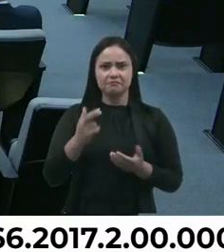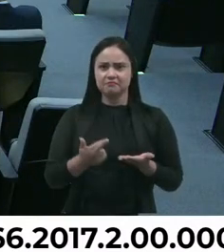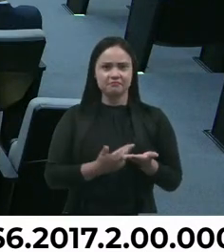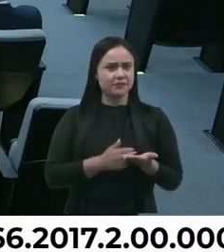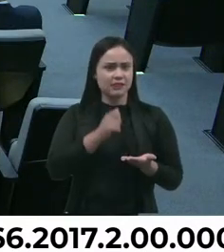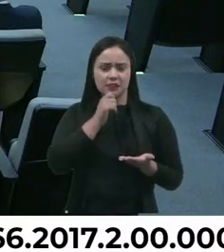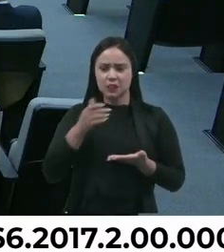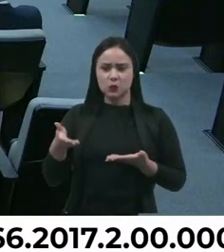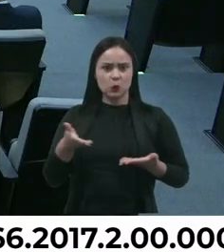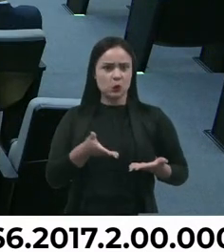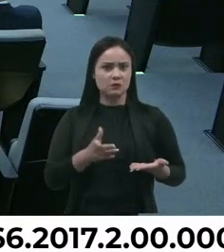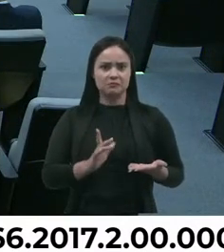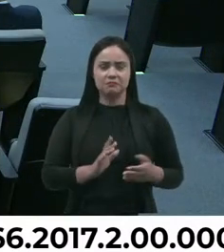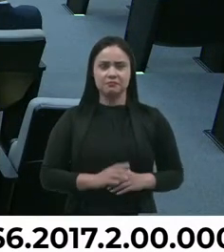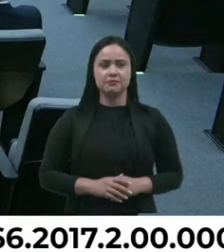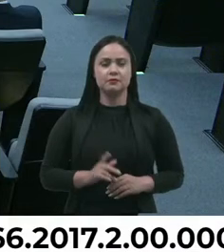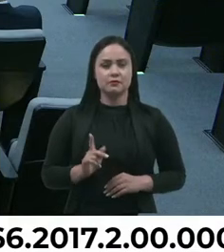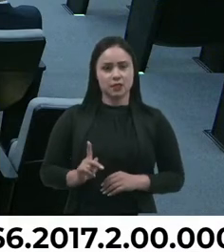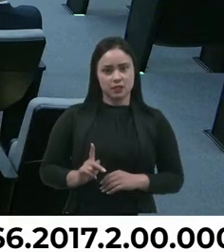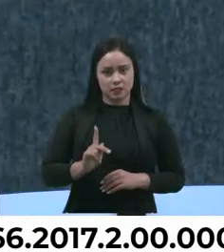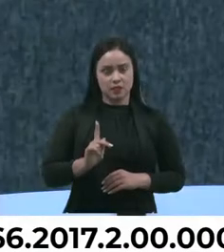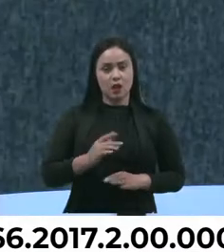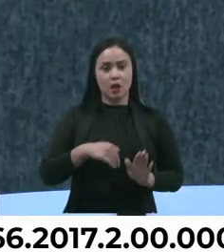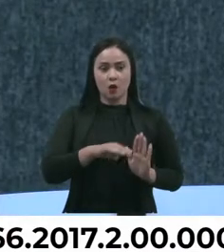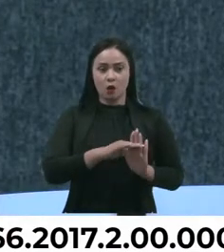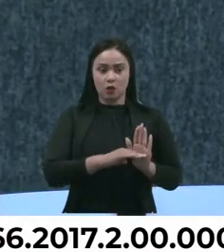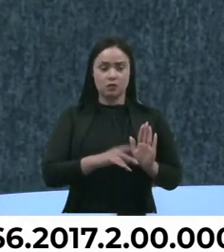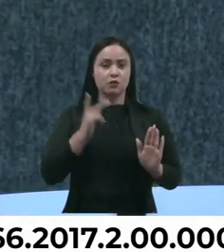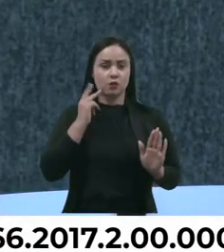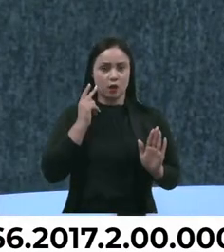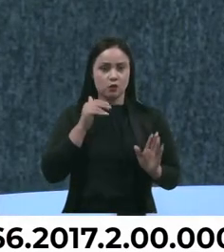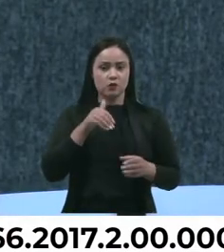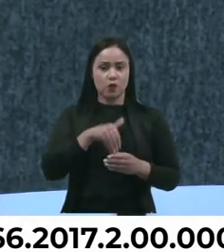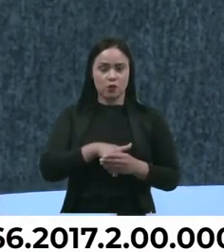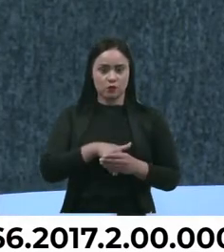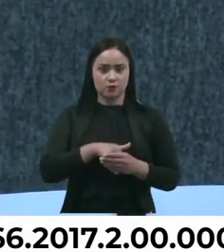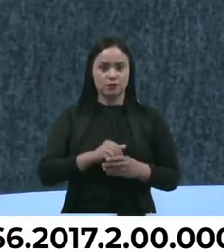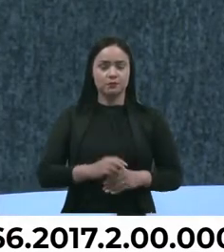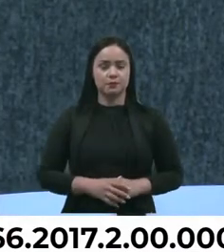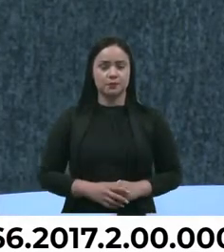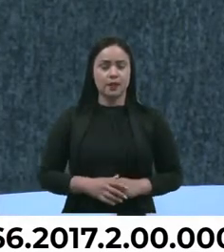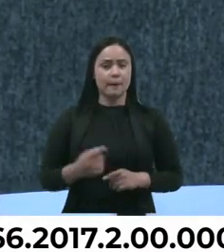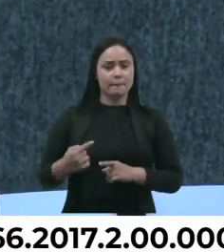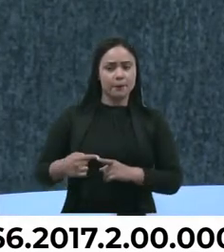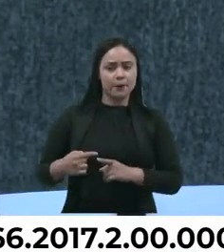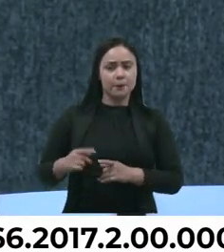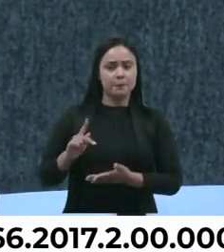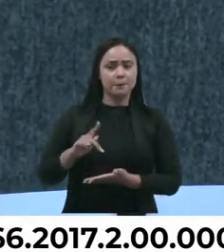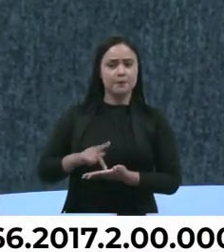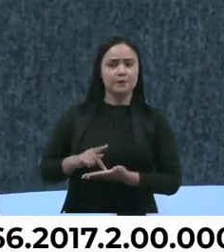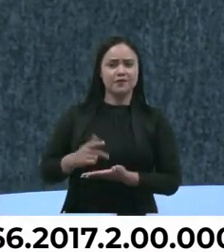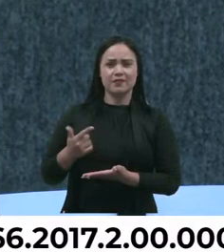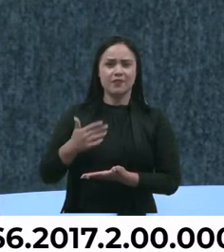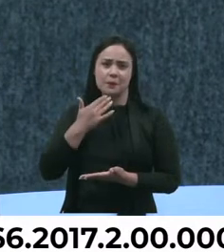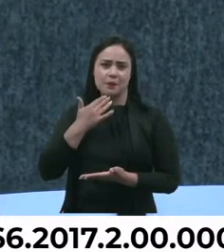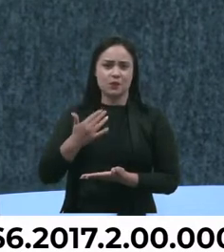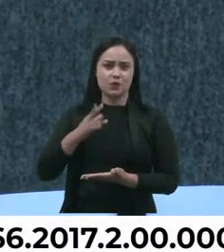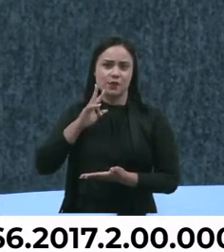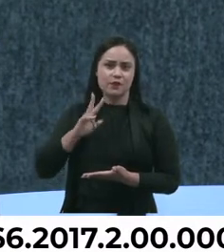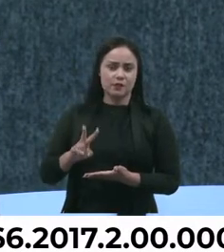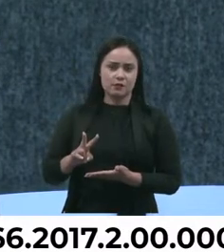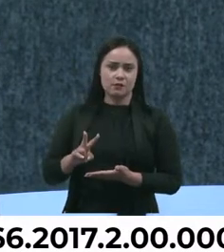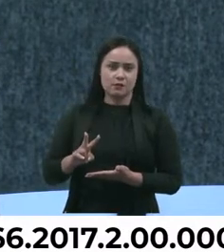trouxe Seguindo a ordem natural dos votos, porque, na verdade, não foi um pedido de